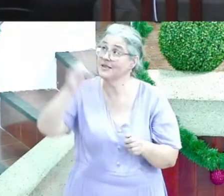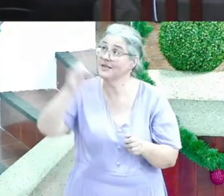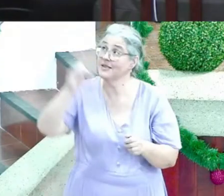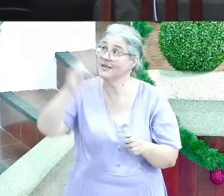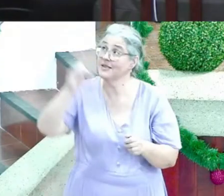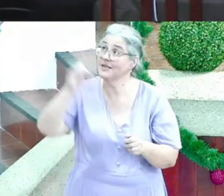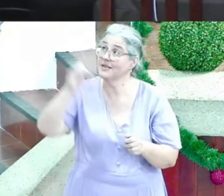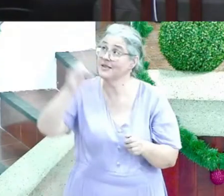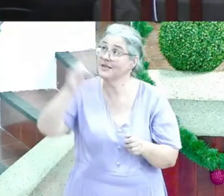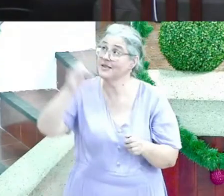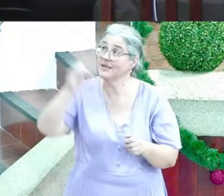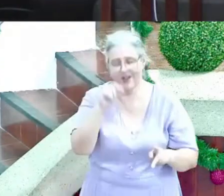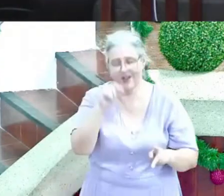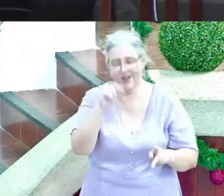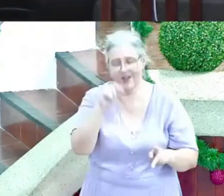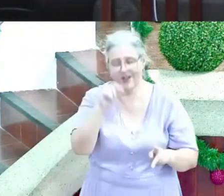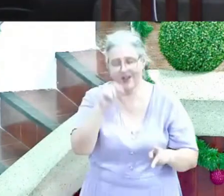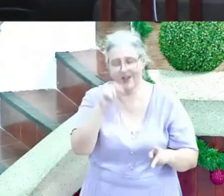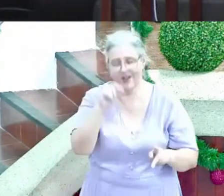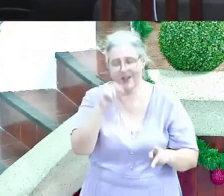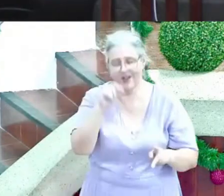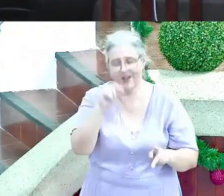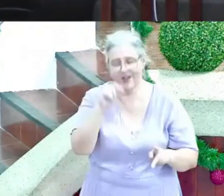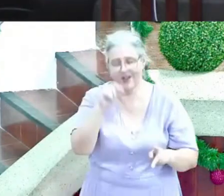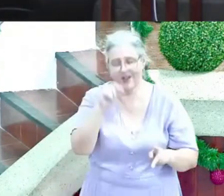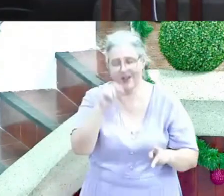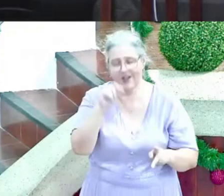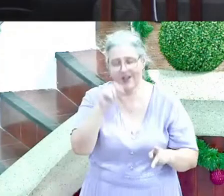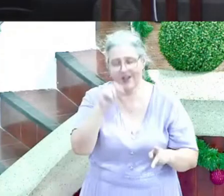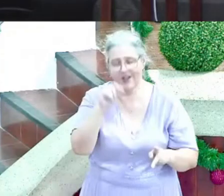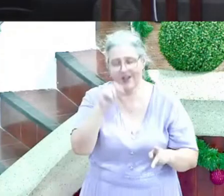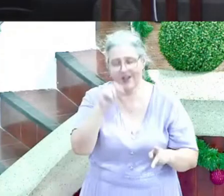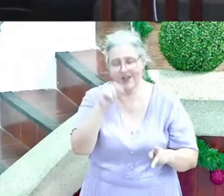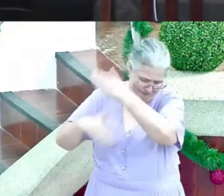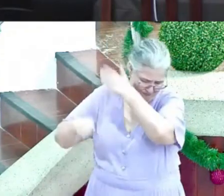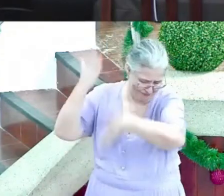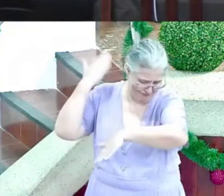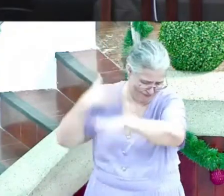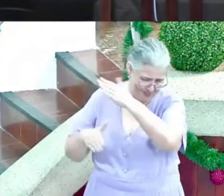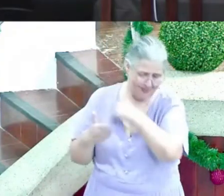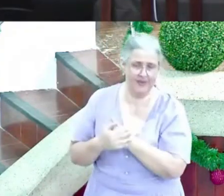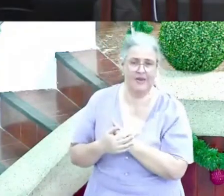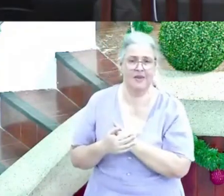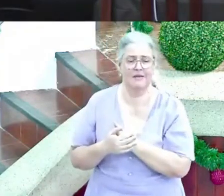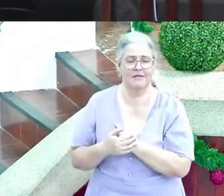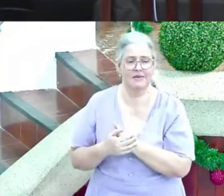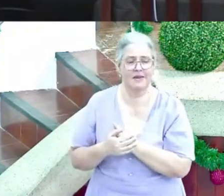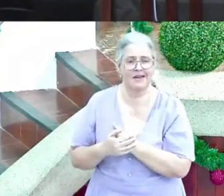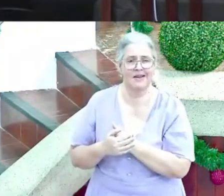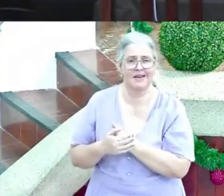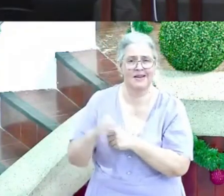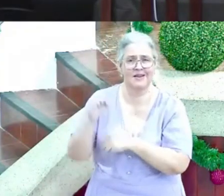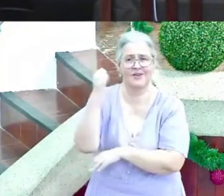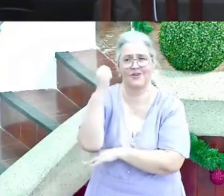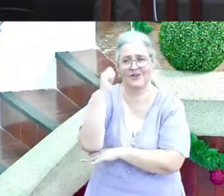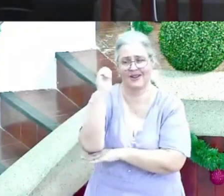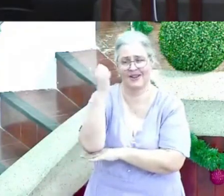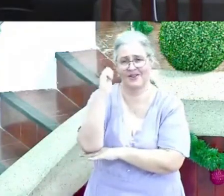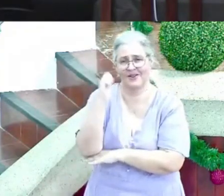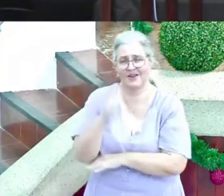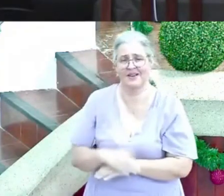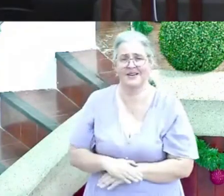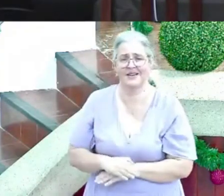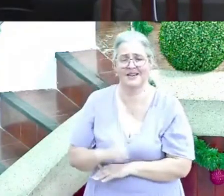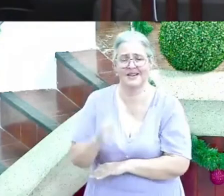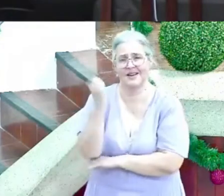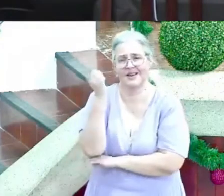eleito, escolhido desde a eternidade. O Éden era o início